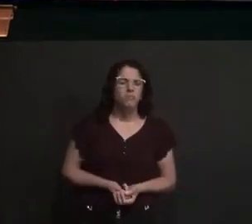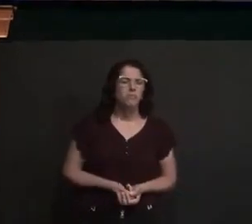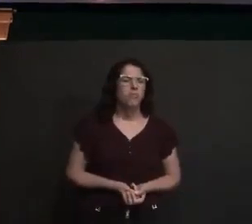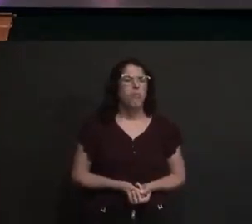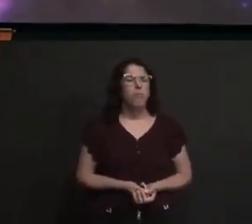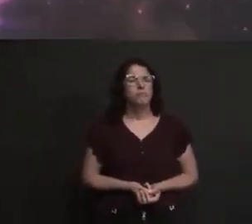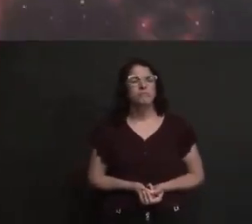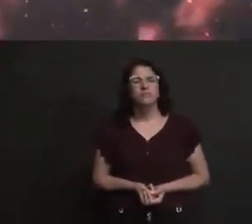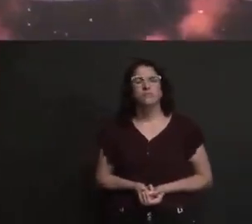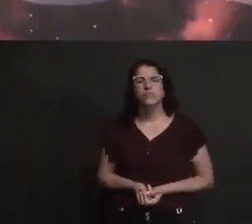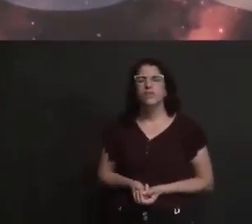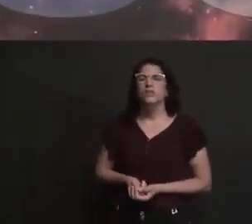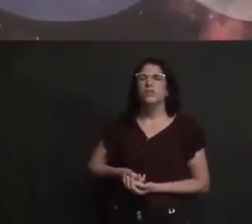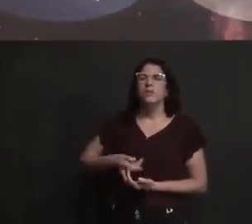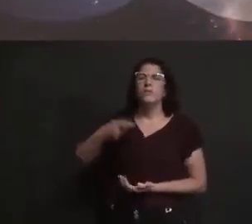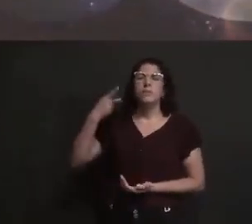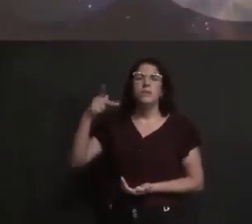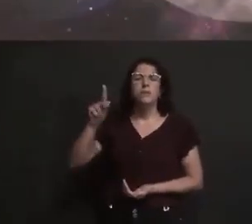Pai, o teu amor